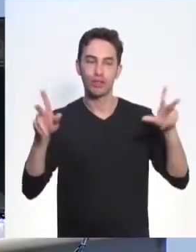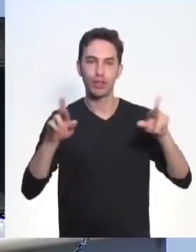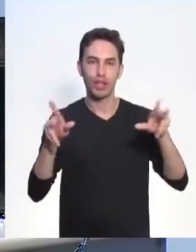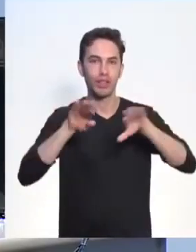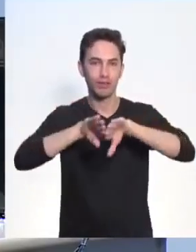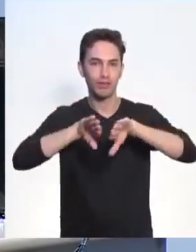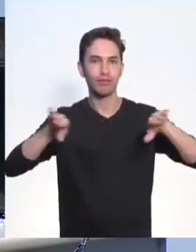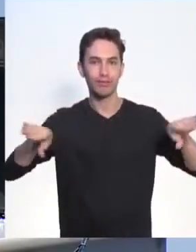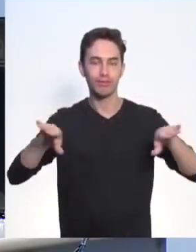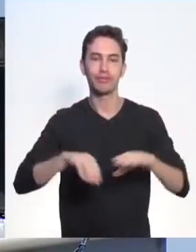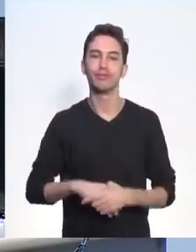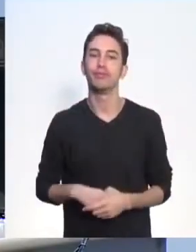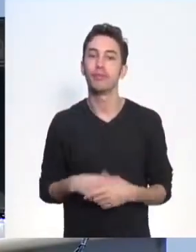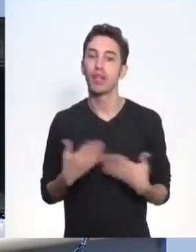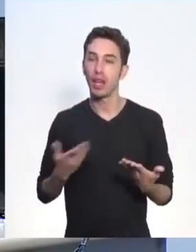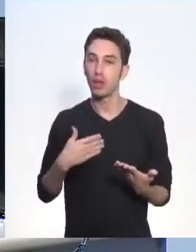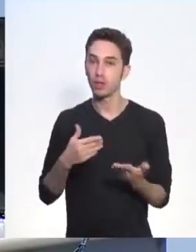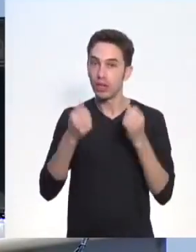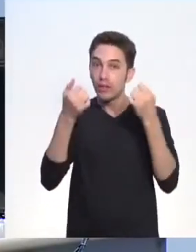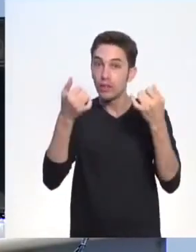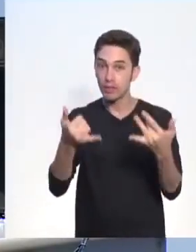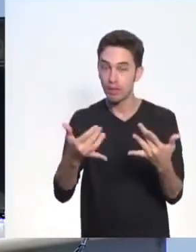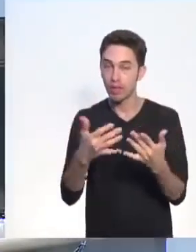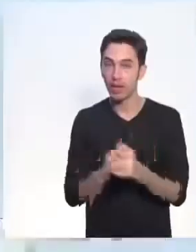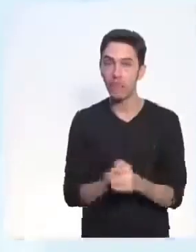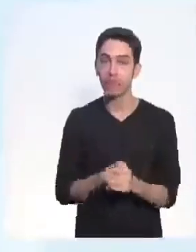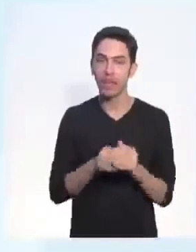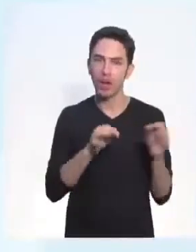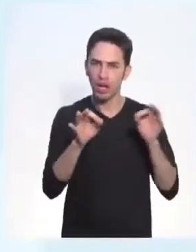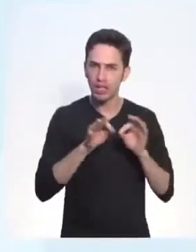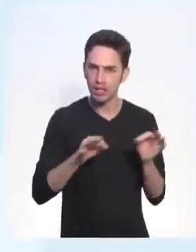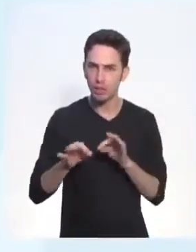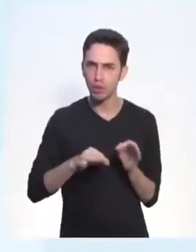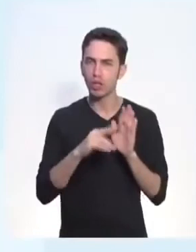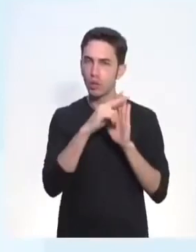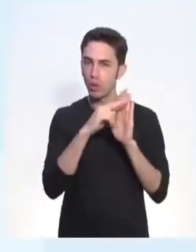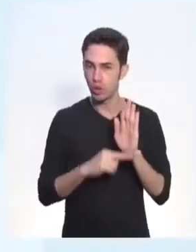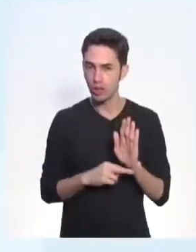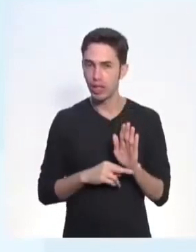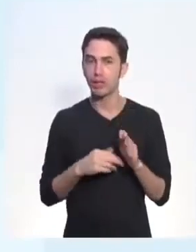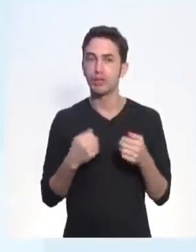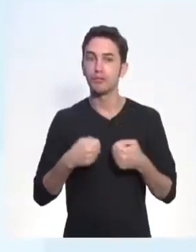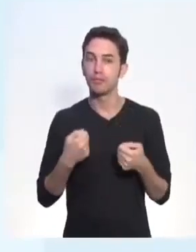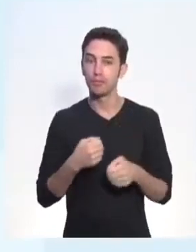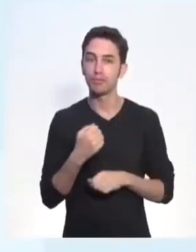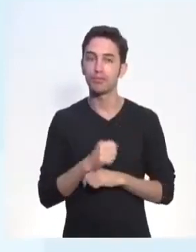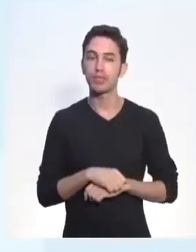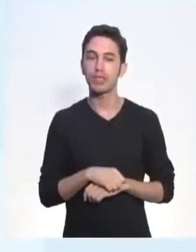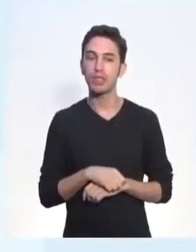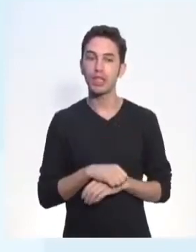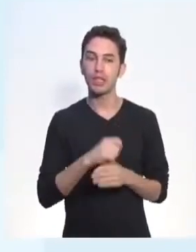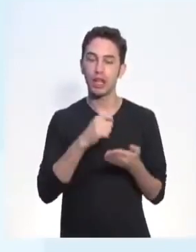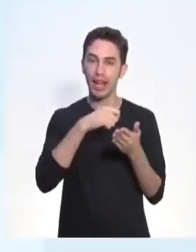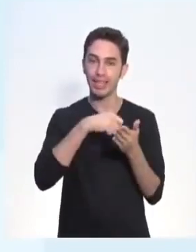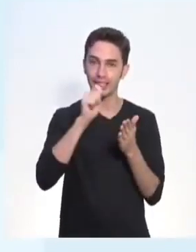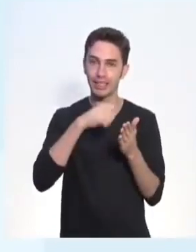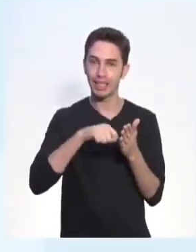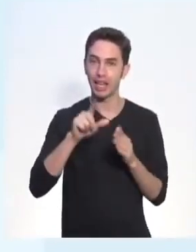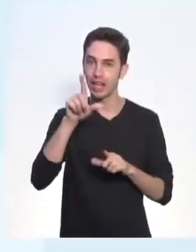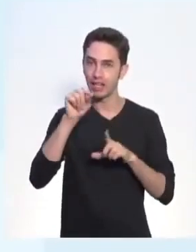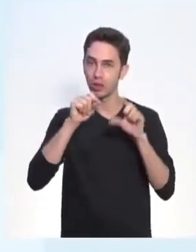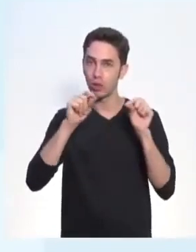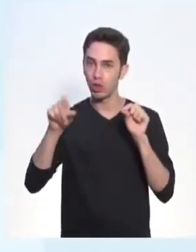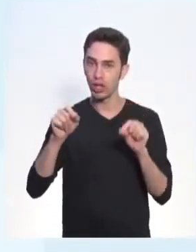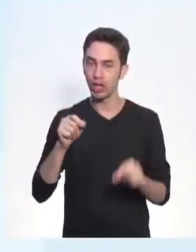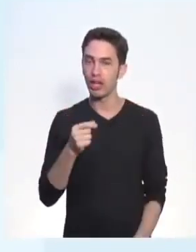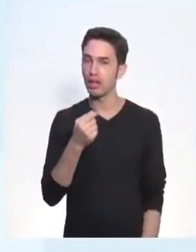deixo... Uma coisa que eu já vou antecipar para vocês. Nessa montagem do roteiro, então, a gente vai assinalar aí, né?